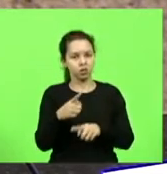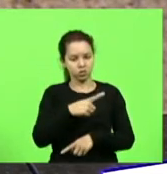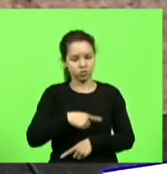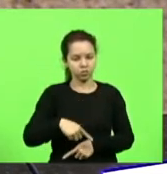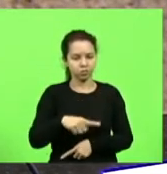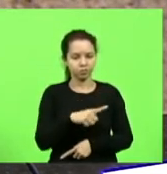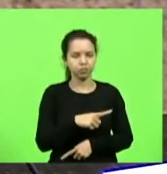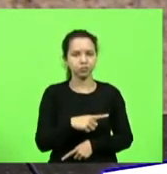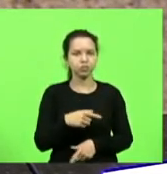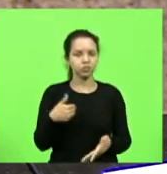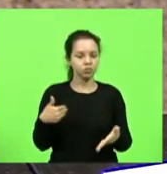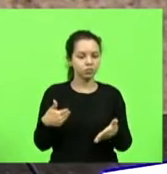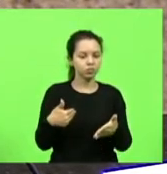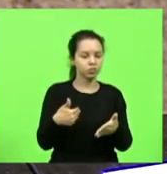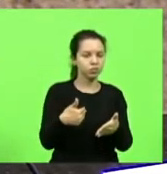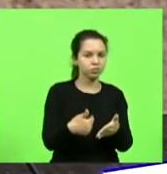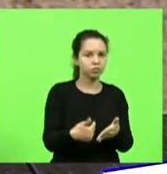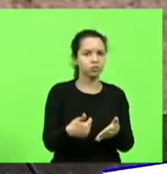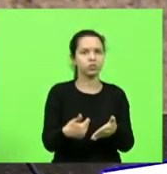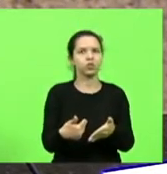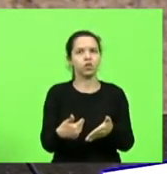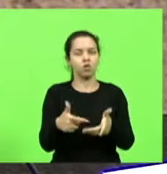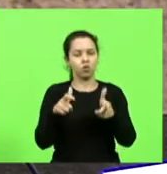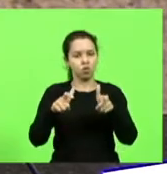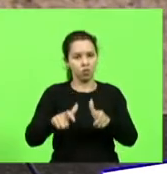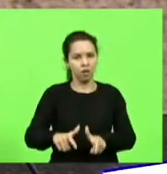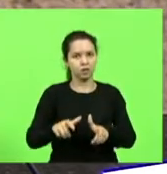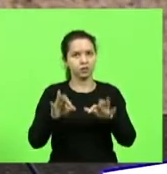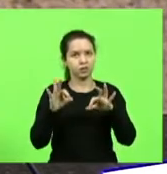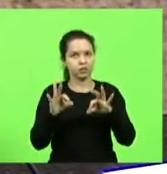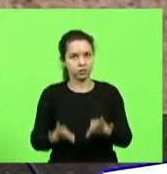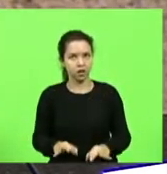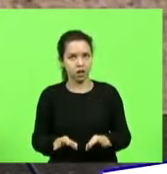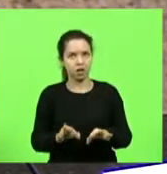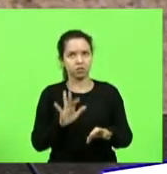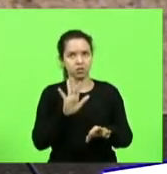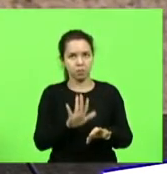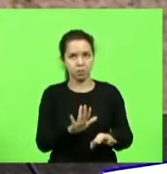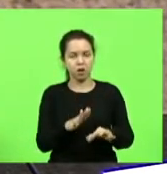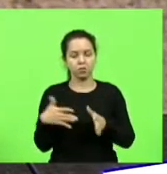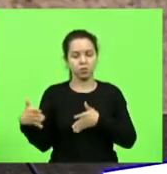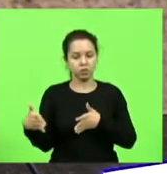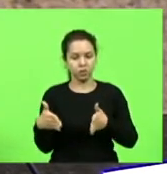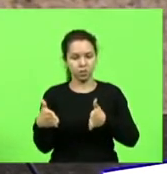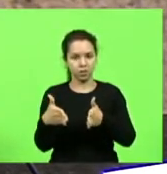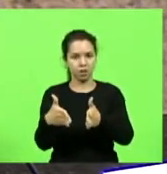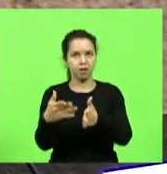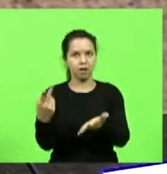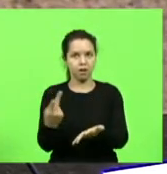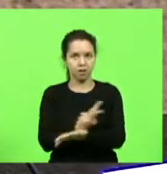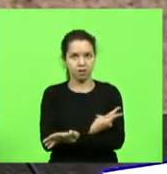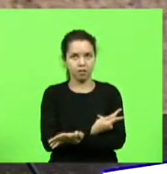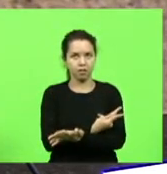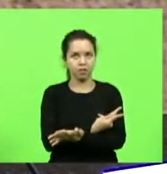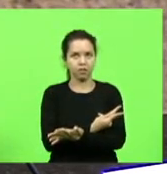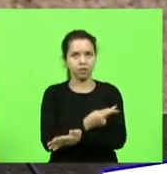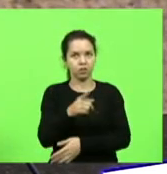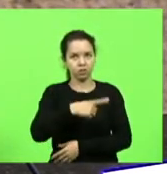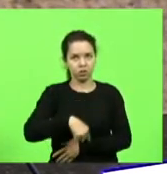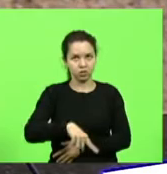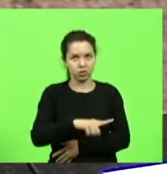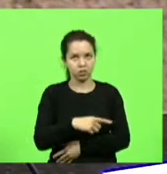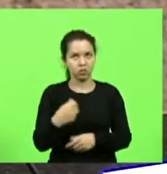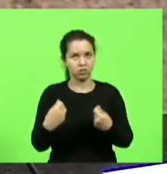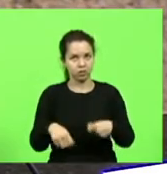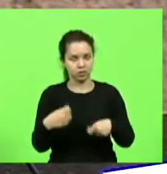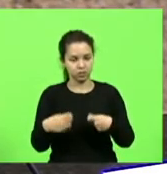síntese, nós estamos chegando no lugar certo pelos caminhos errados. Basicamente é isso. Nós temos que